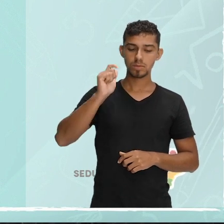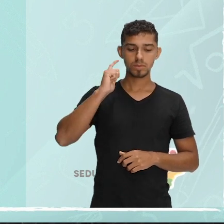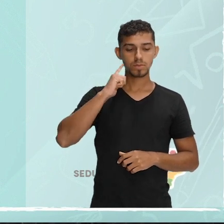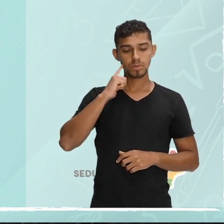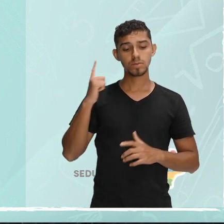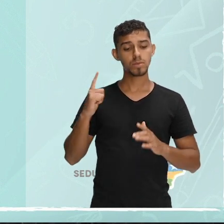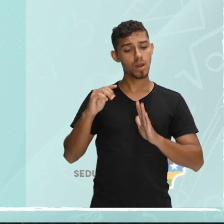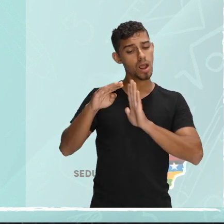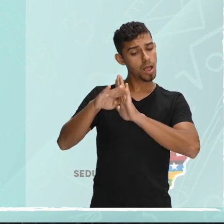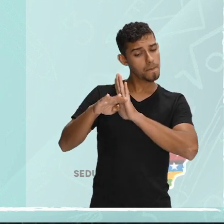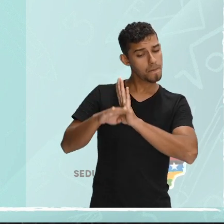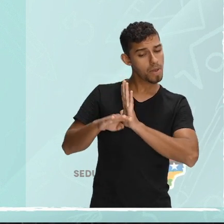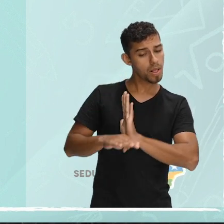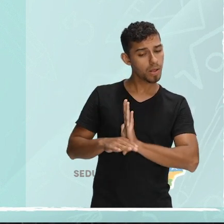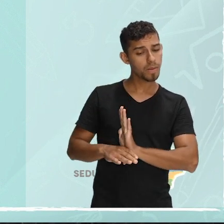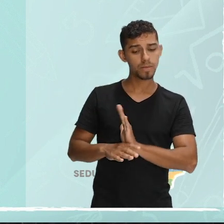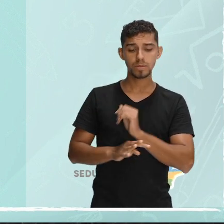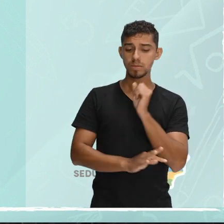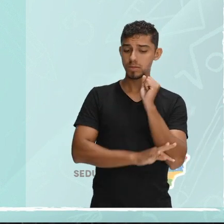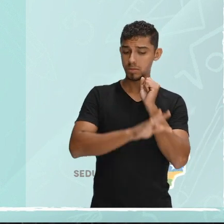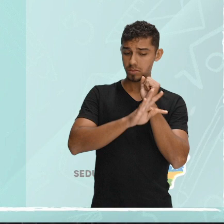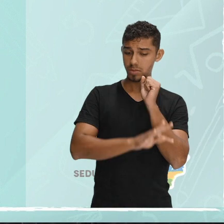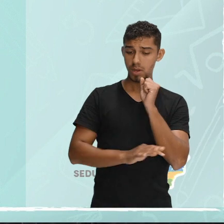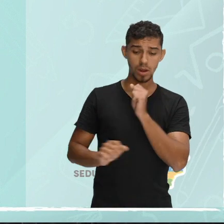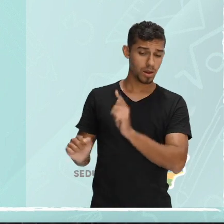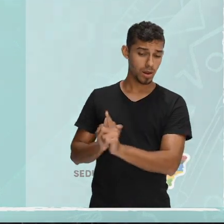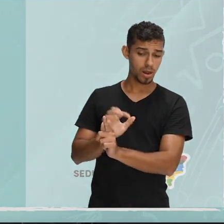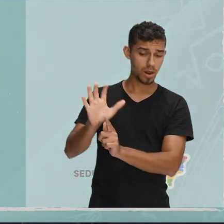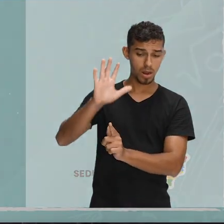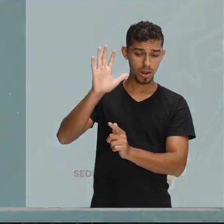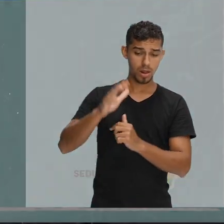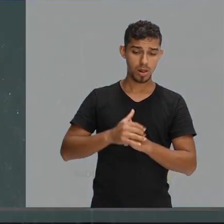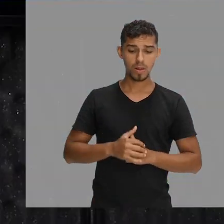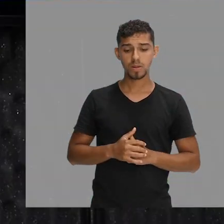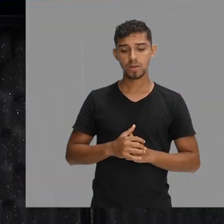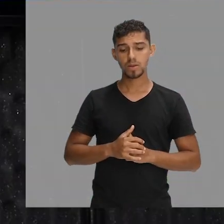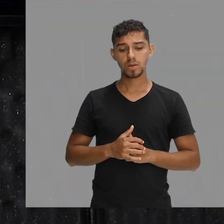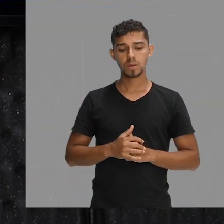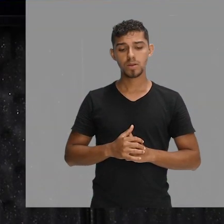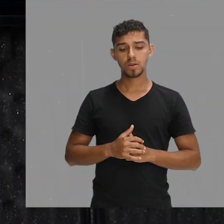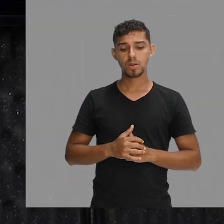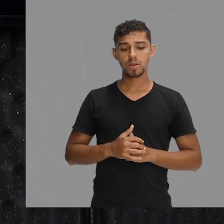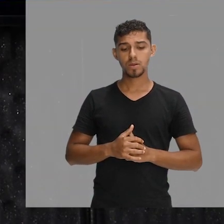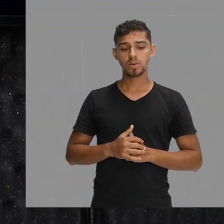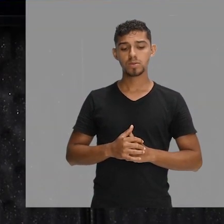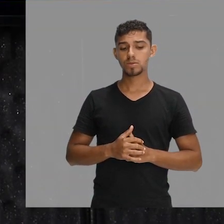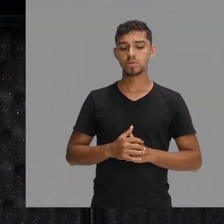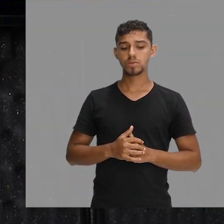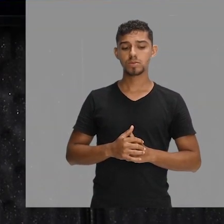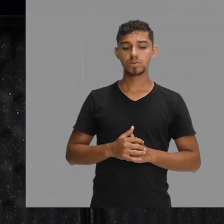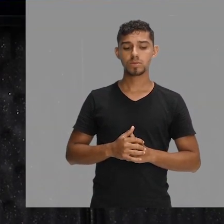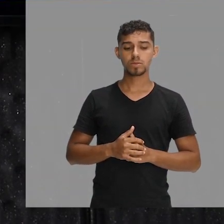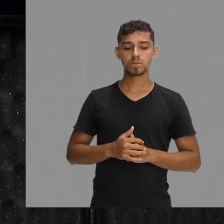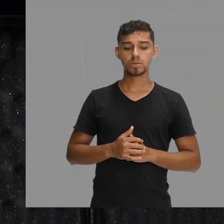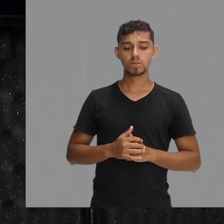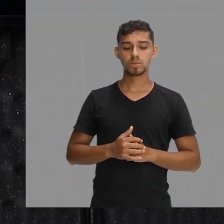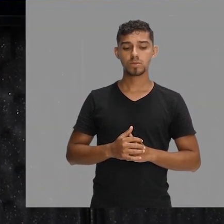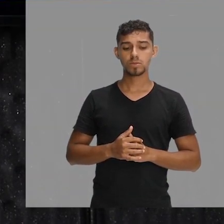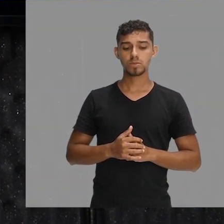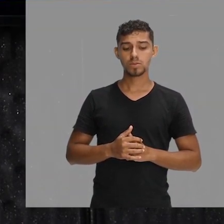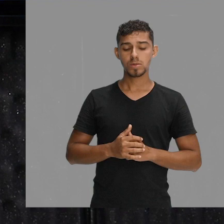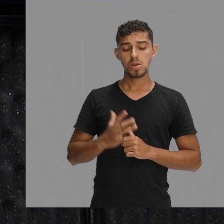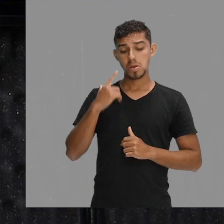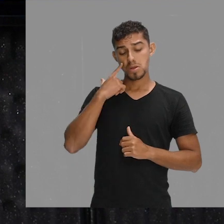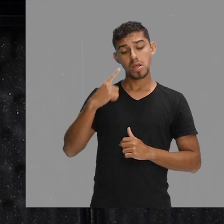vapor. A menor pressão máxima de vapor eu vou ter quando? Uma solução muito